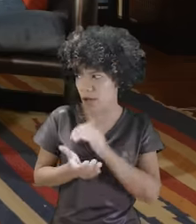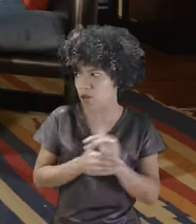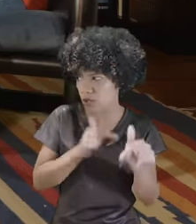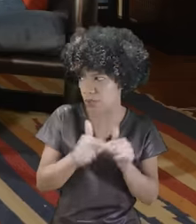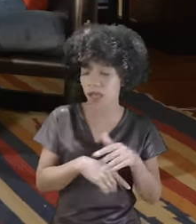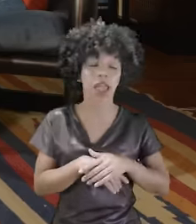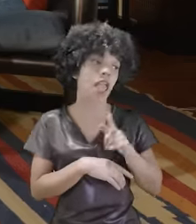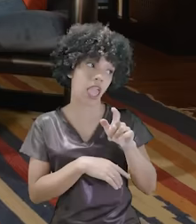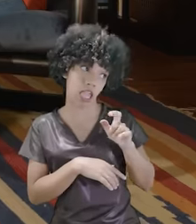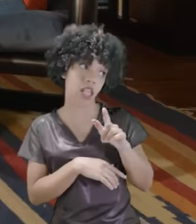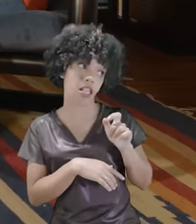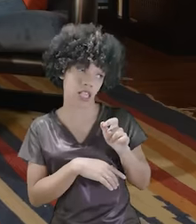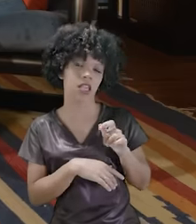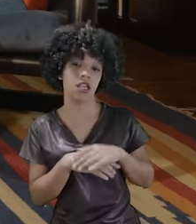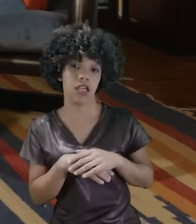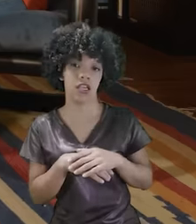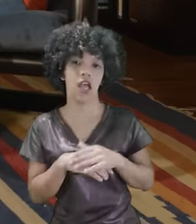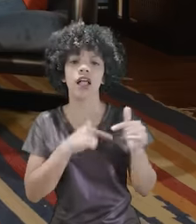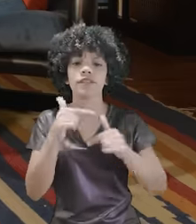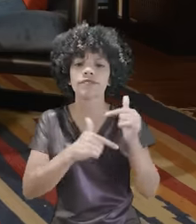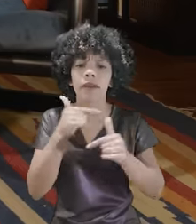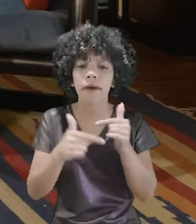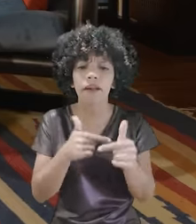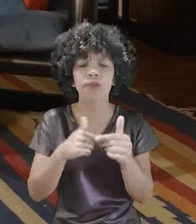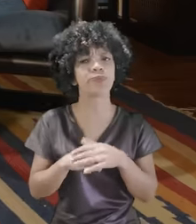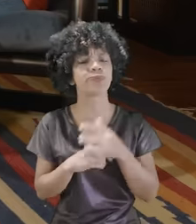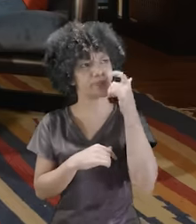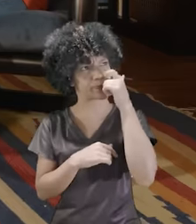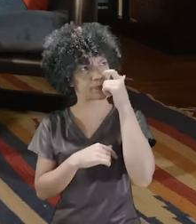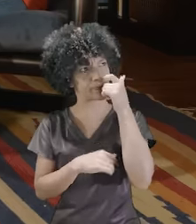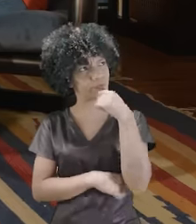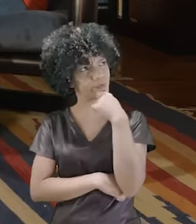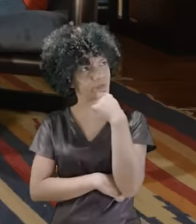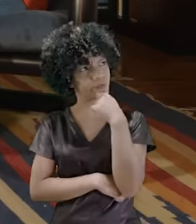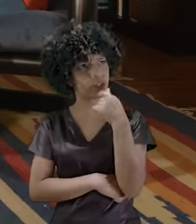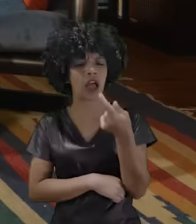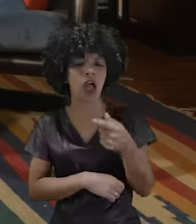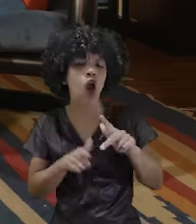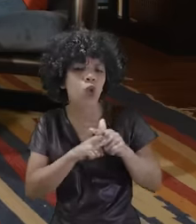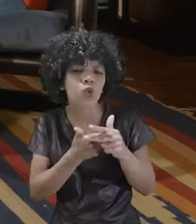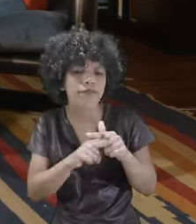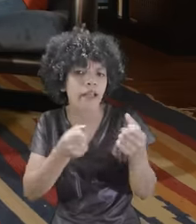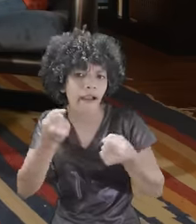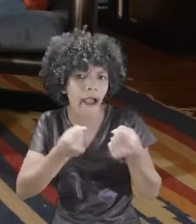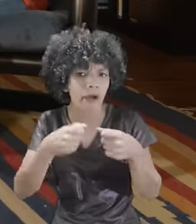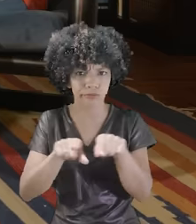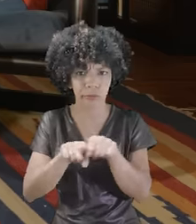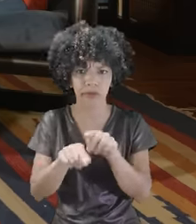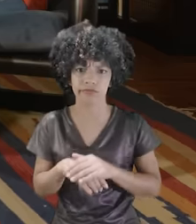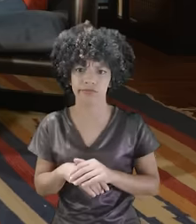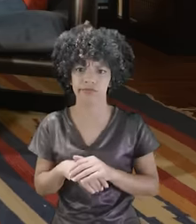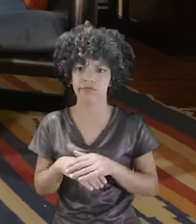meu ex-marido ele é que você marido ele tava trabalhando no coisas do carro também sim